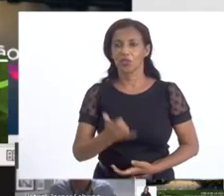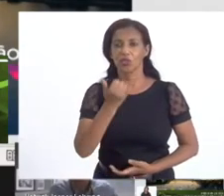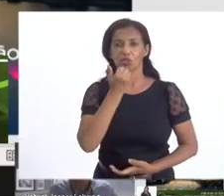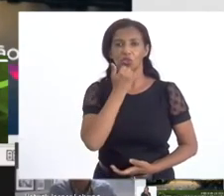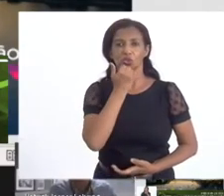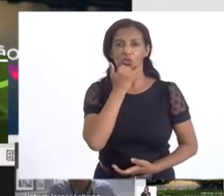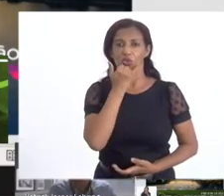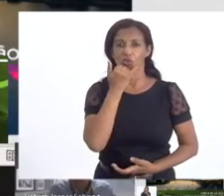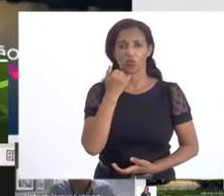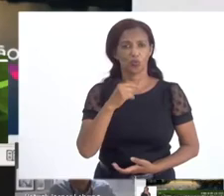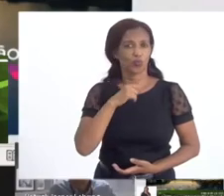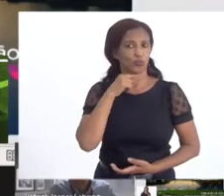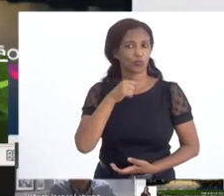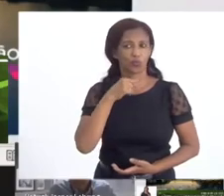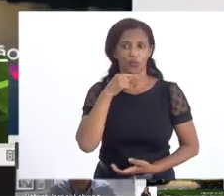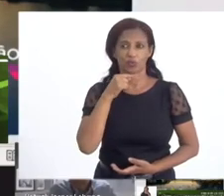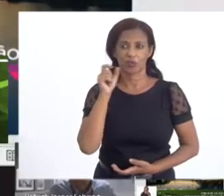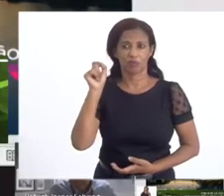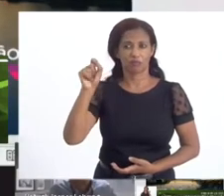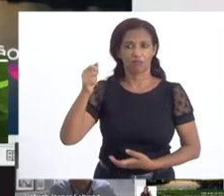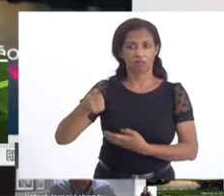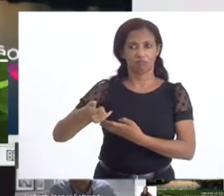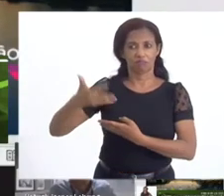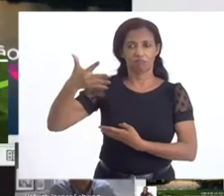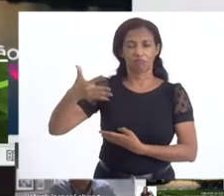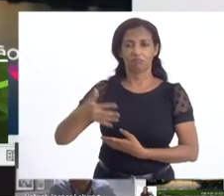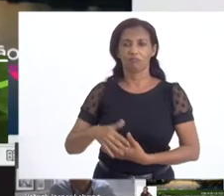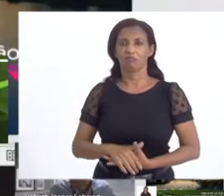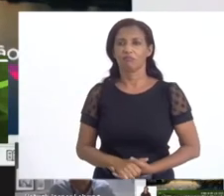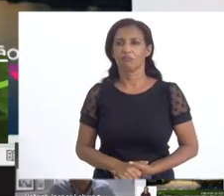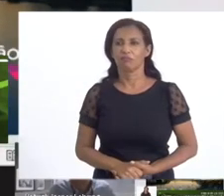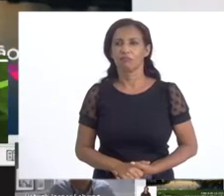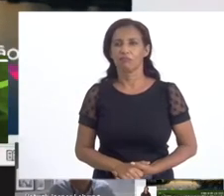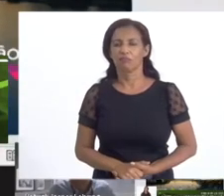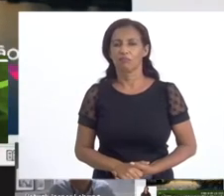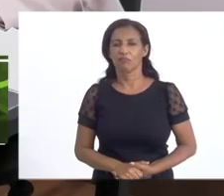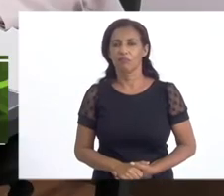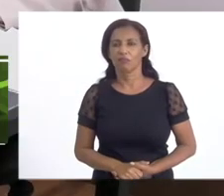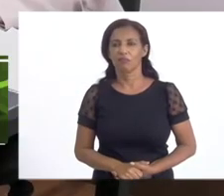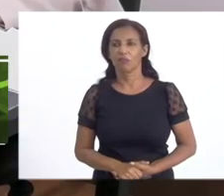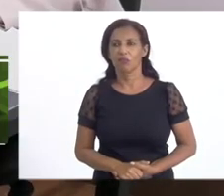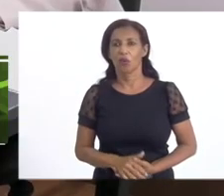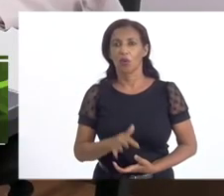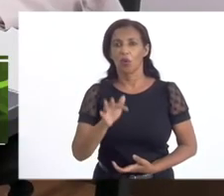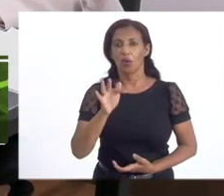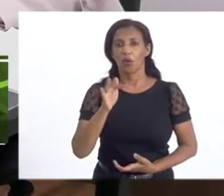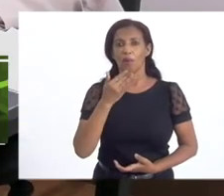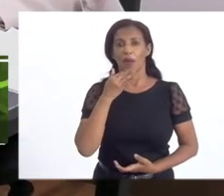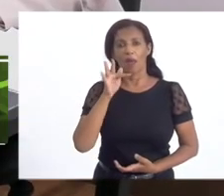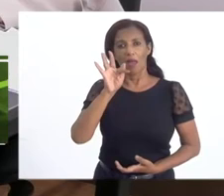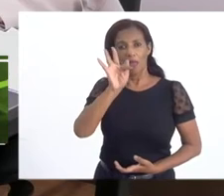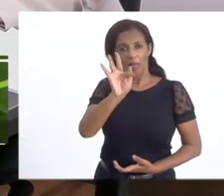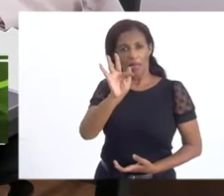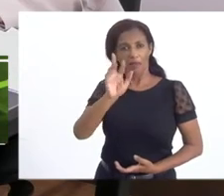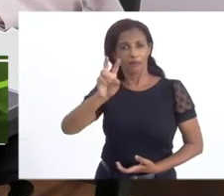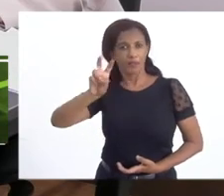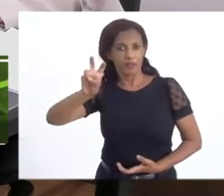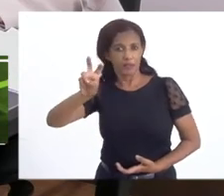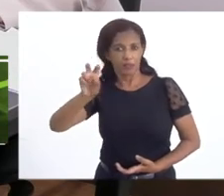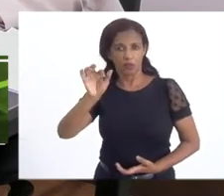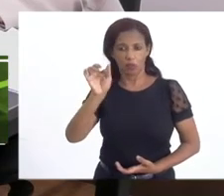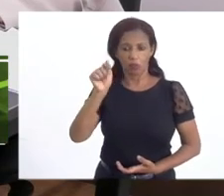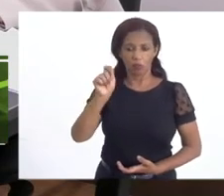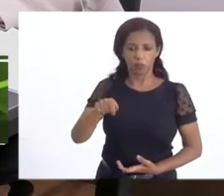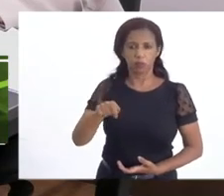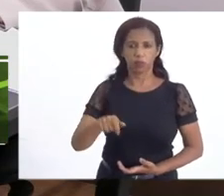eco forte, é difícil... Fazer. O Fábio pediu para você tentar F5. Vamos lá.